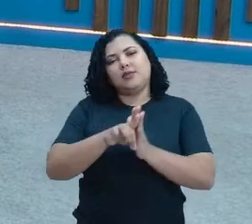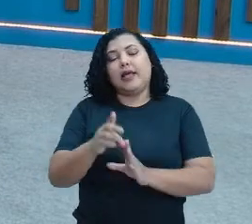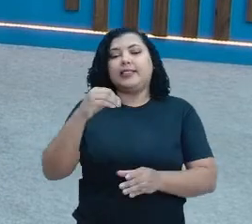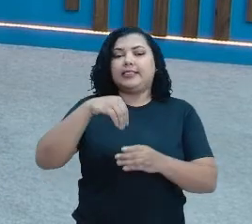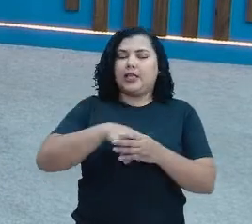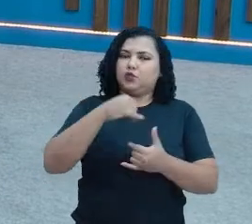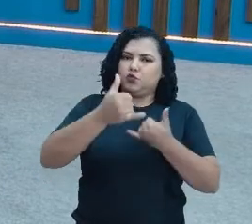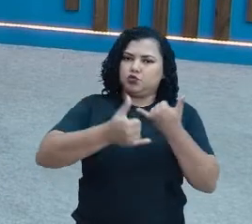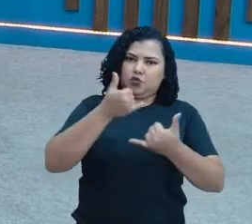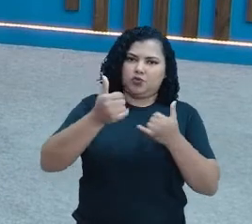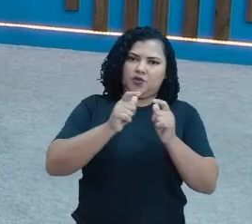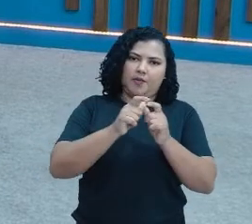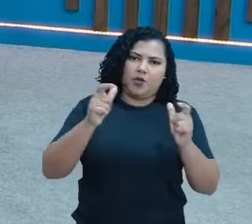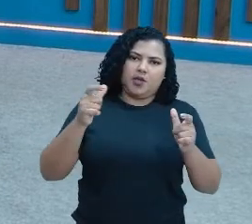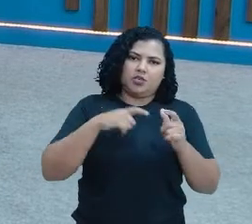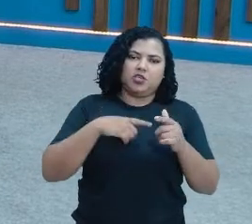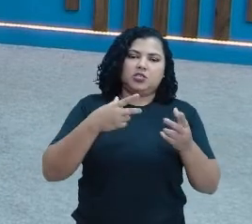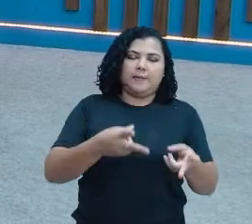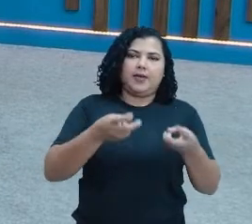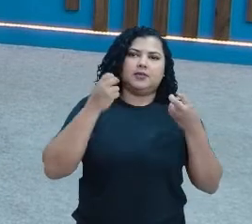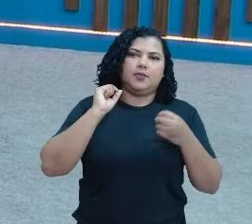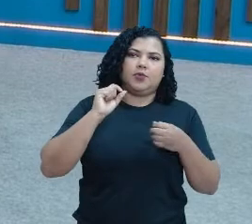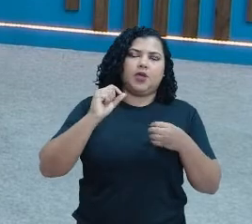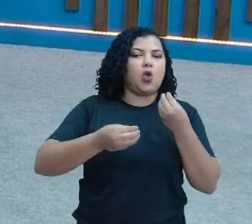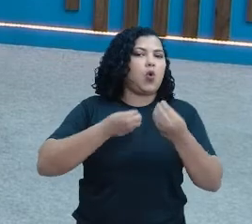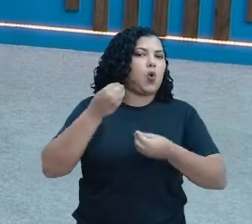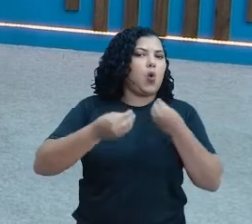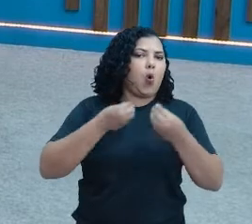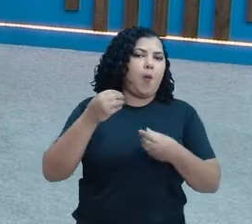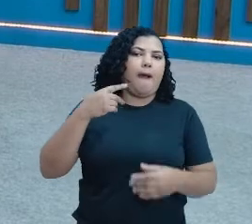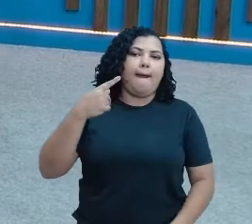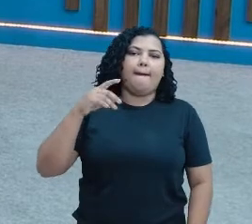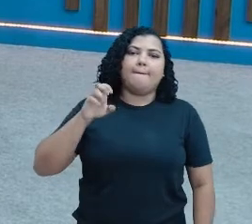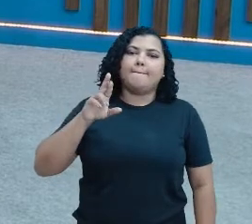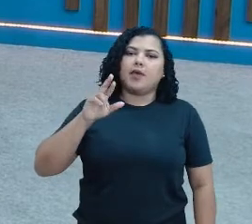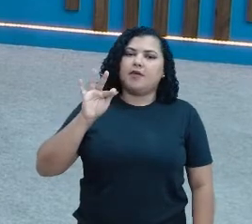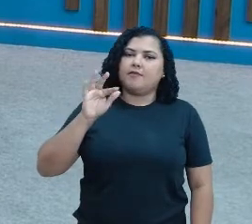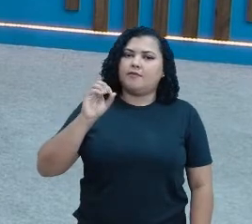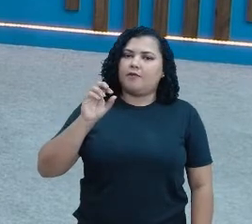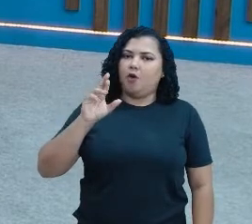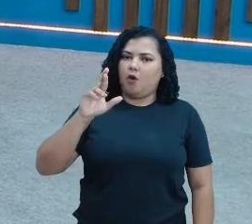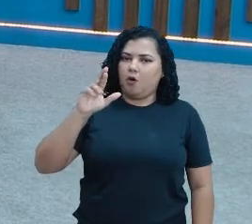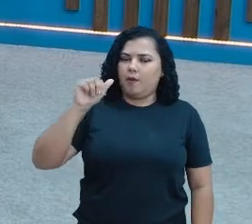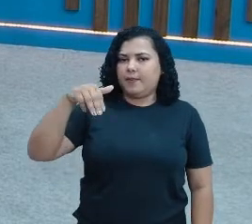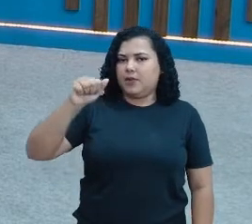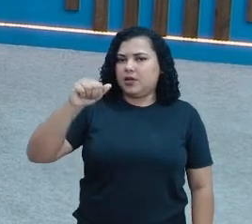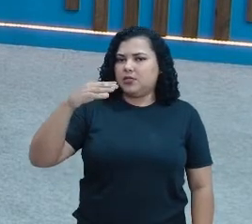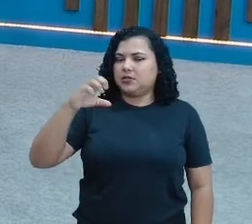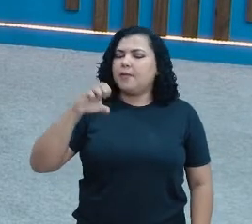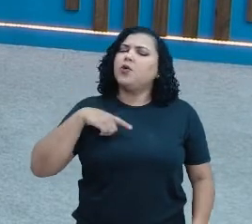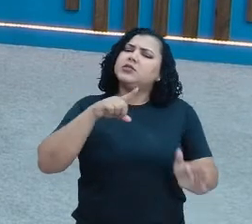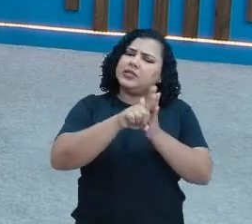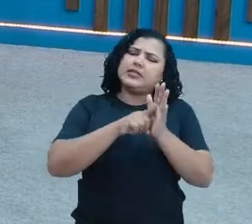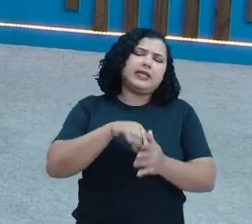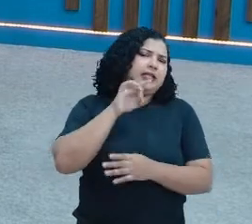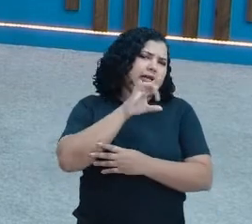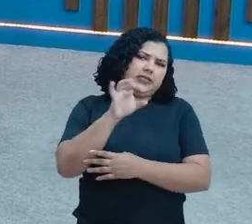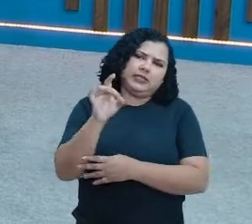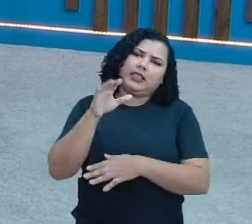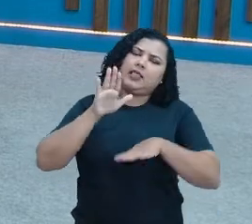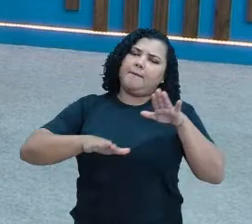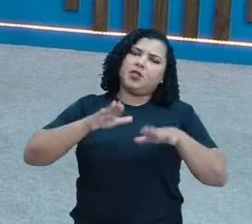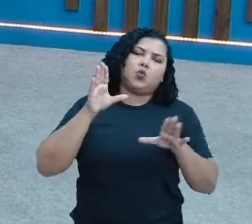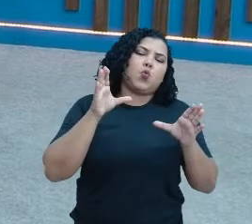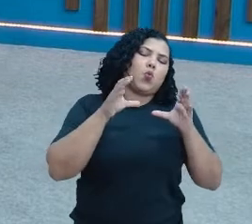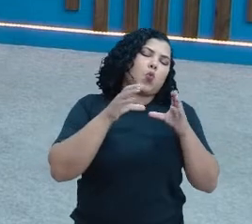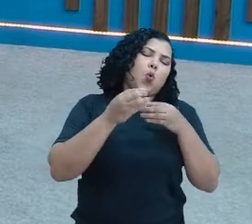jogos, a maioria das vezes a gente analisa a performance e a performance pode ser analisada em cada uma dessas situações, dependendo de que maneira eu